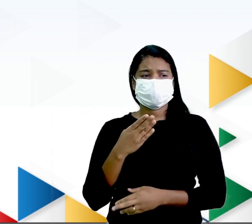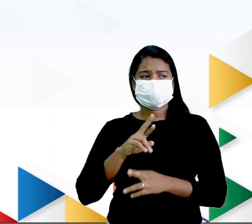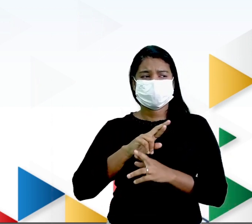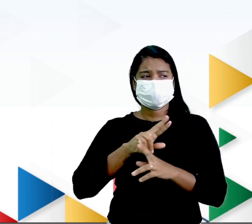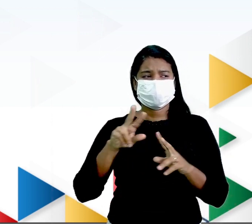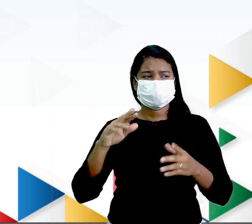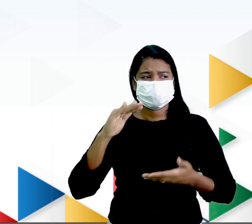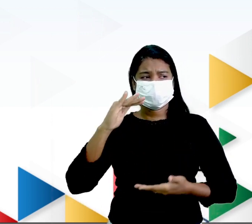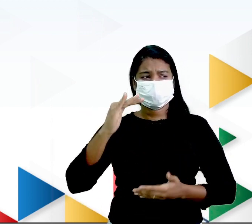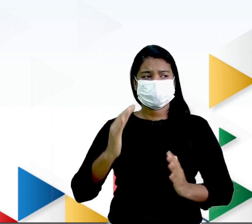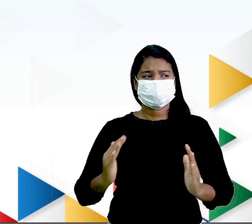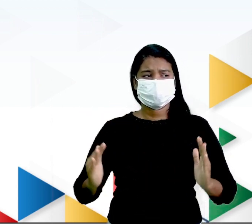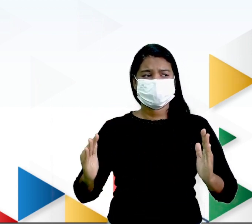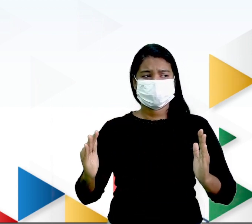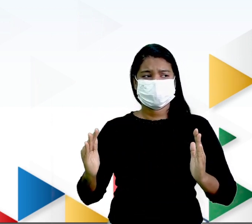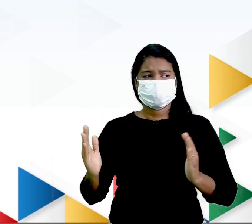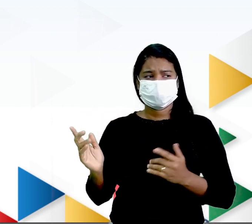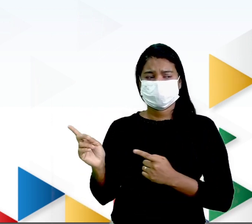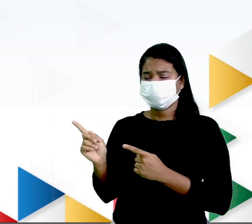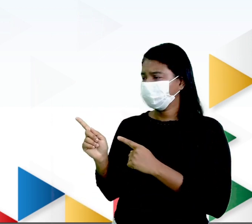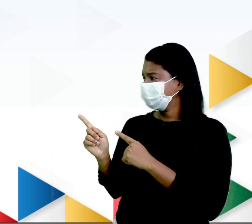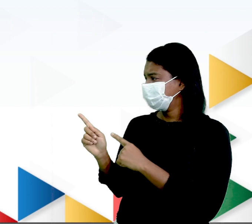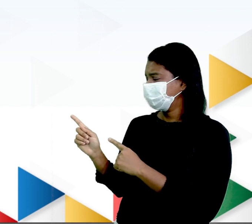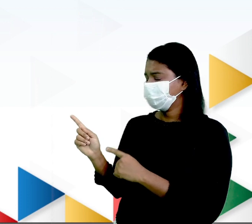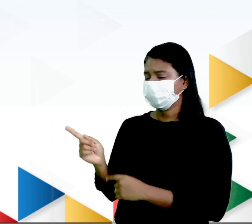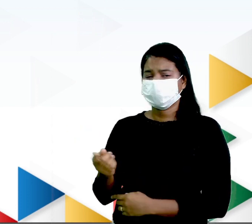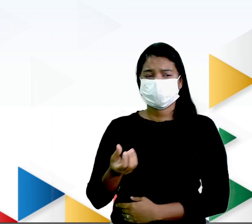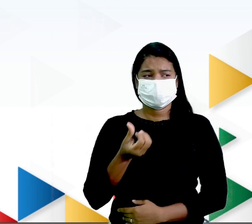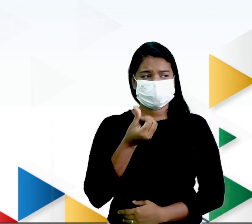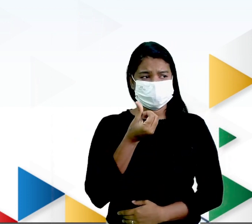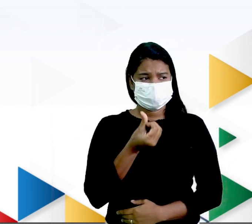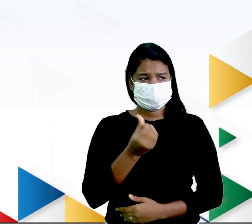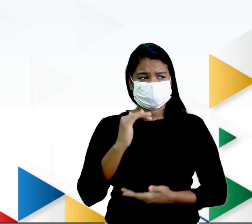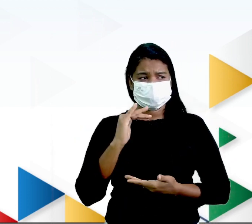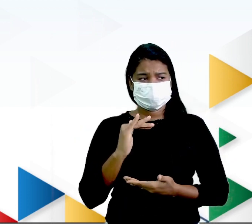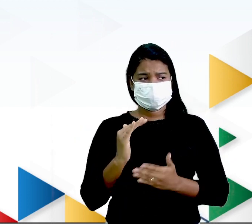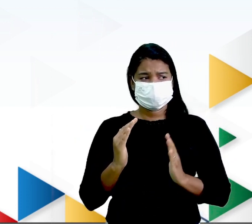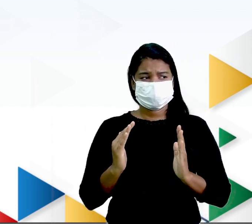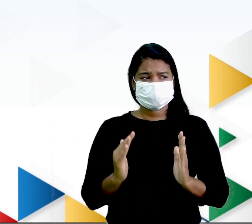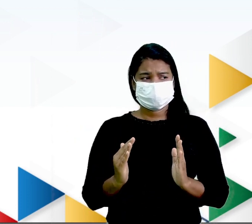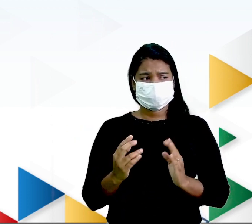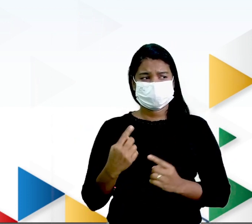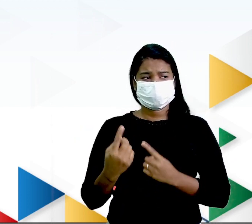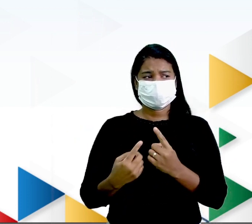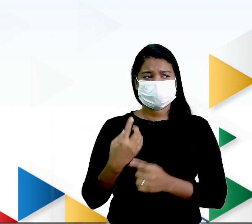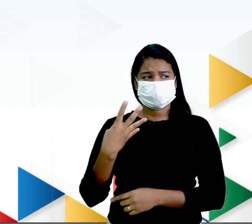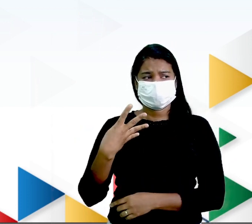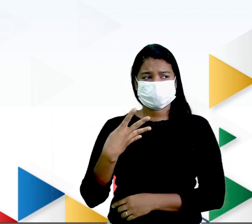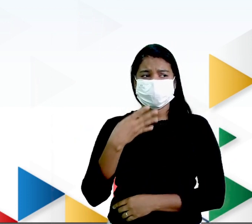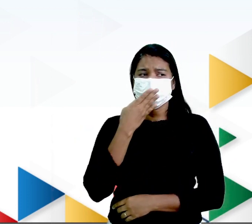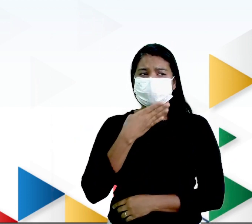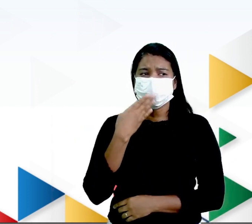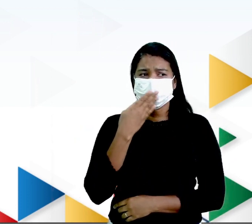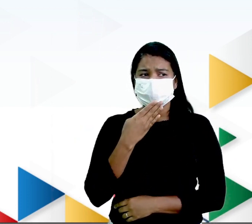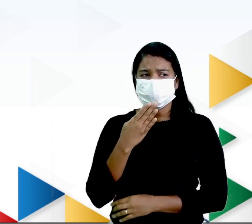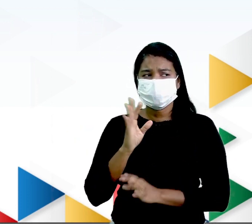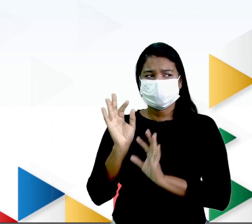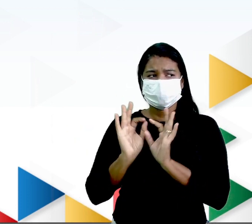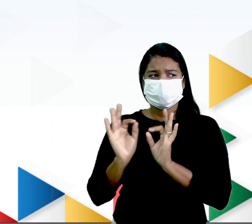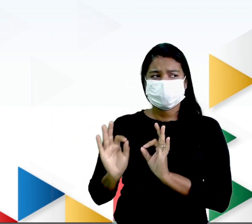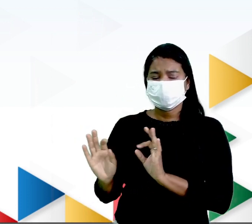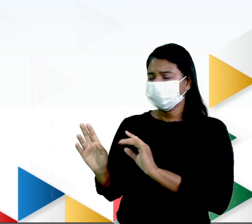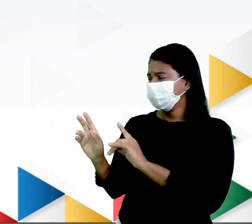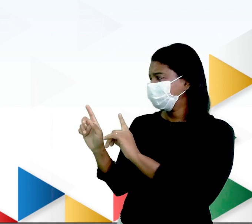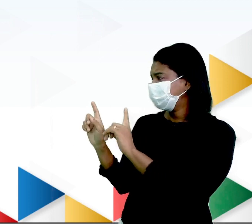numa caixa maior. Tá vendo aí, ó? 6 caixas para cada uma com 4 docinhos. Ó, olha aí como viu, tá vendo? Tem